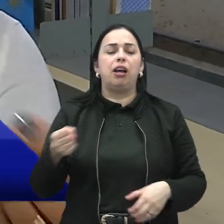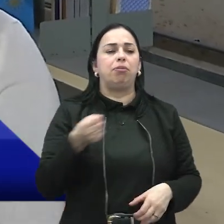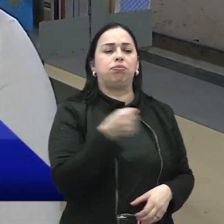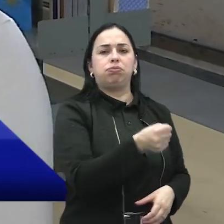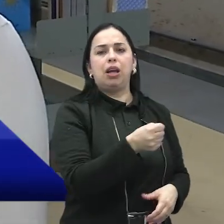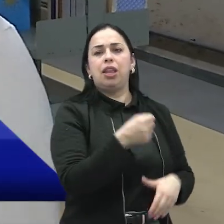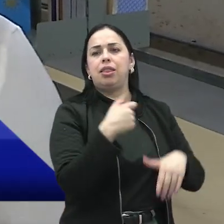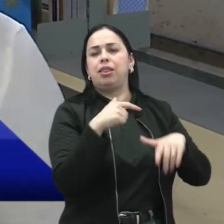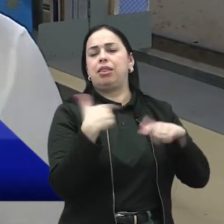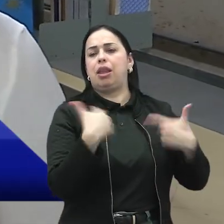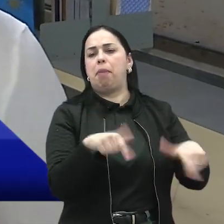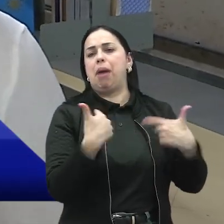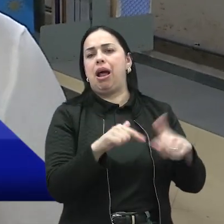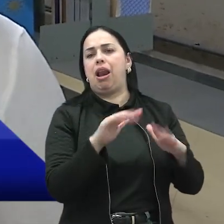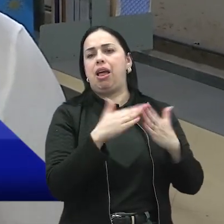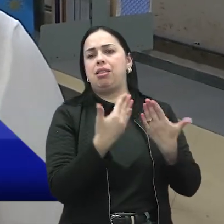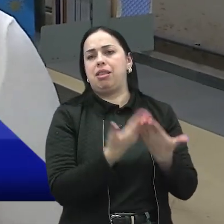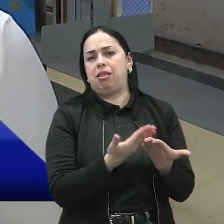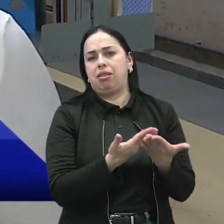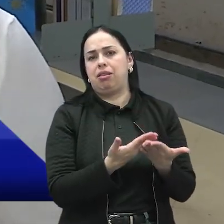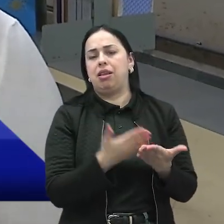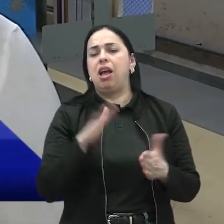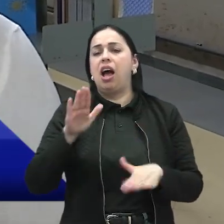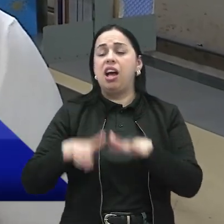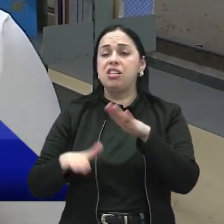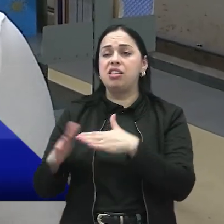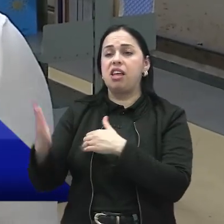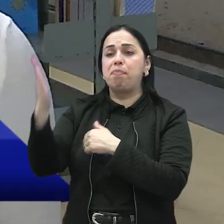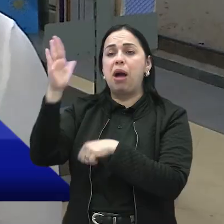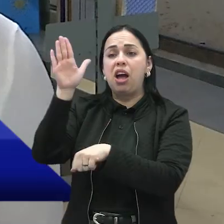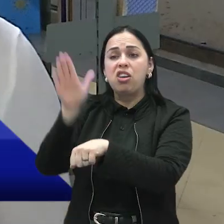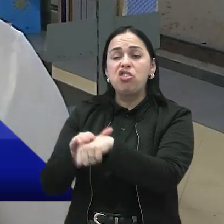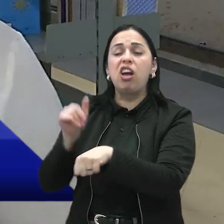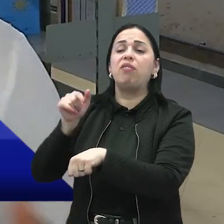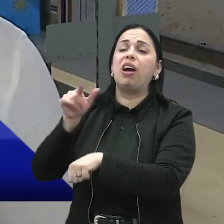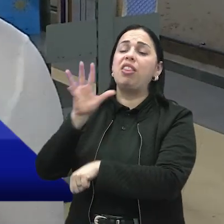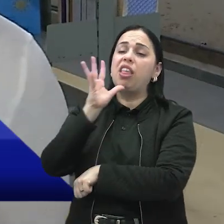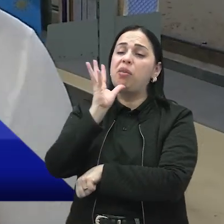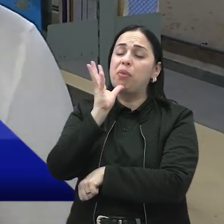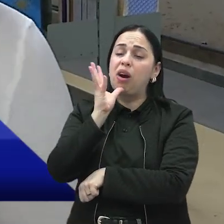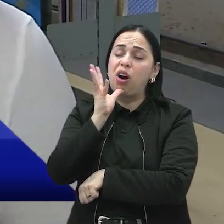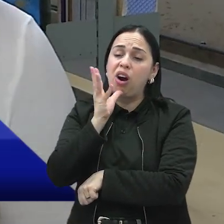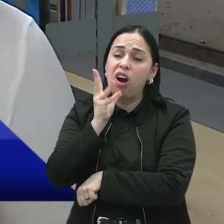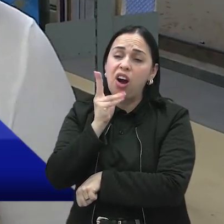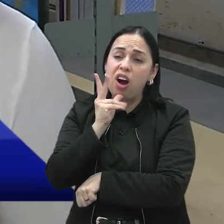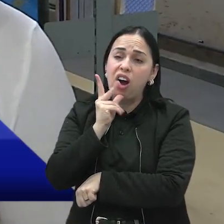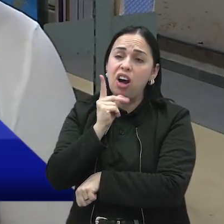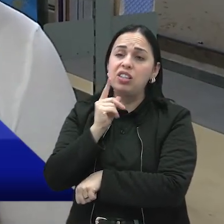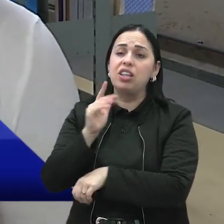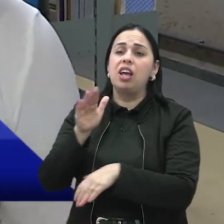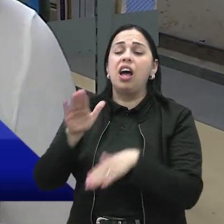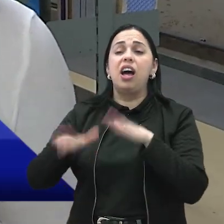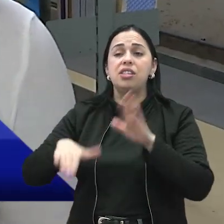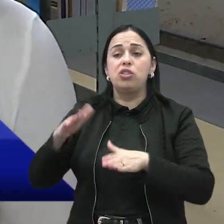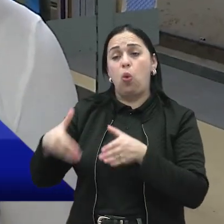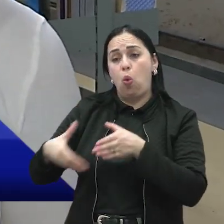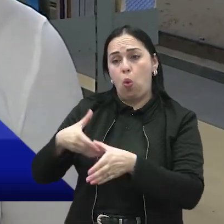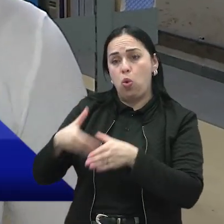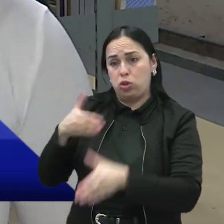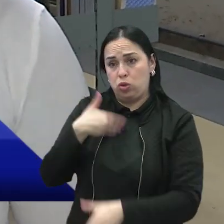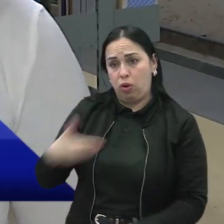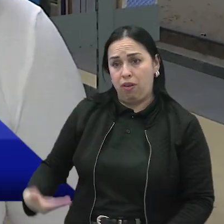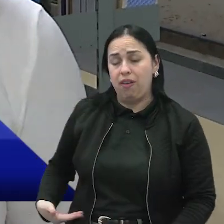ele já pode estar indo para a rede, né, sem esperar, às vezes demora muito, né, por ser oneroso, né, um concurso.